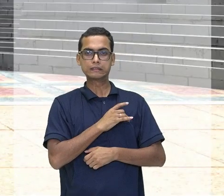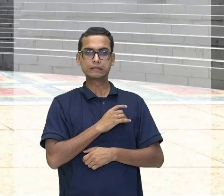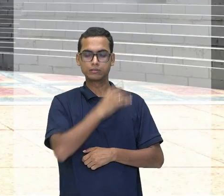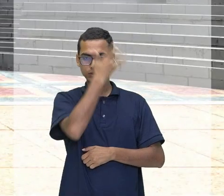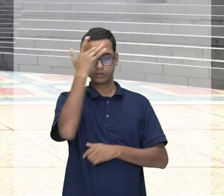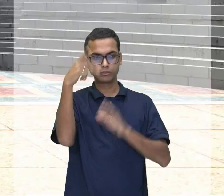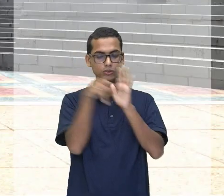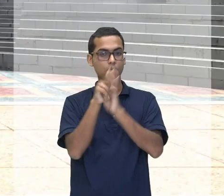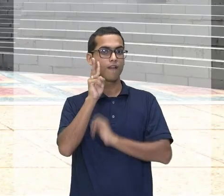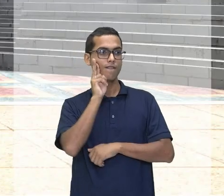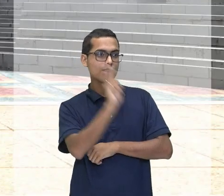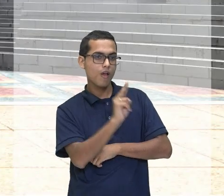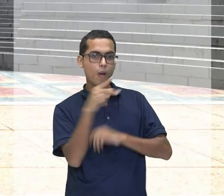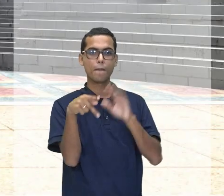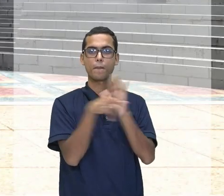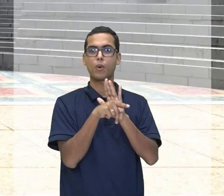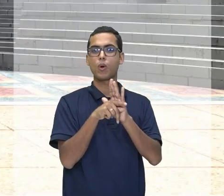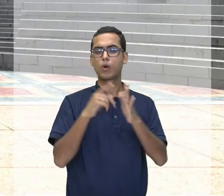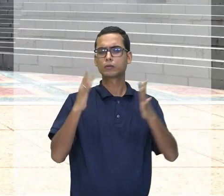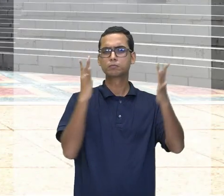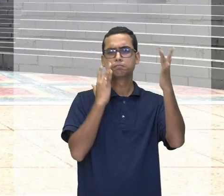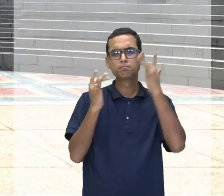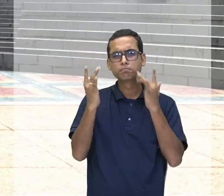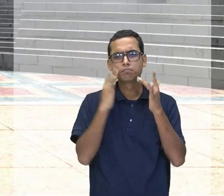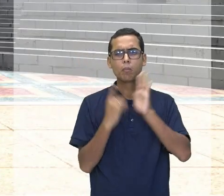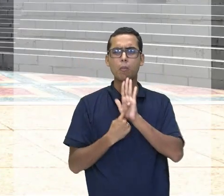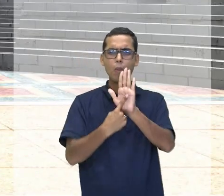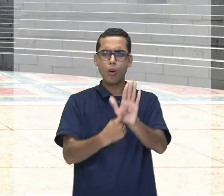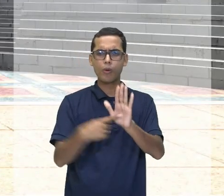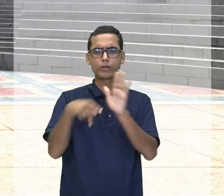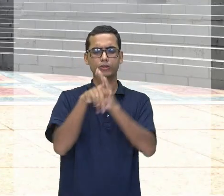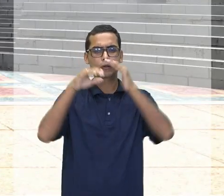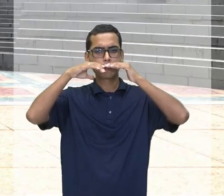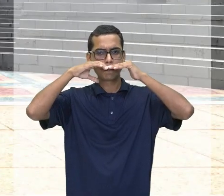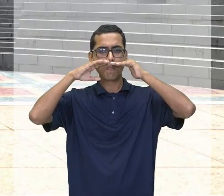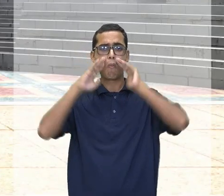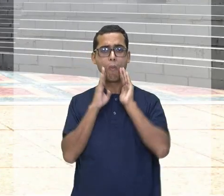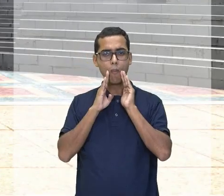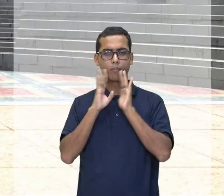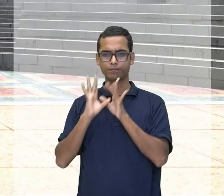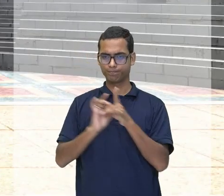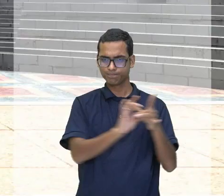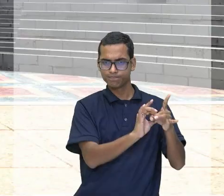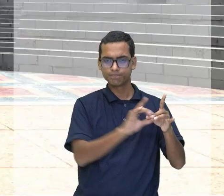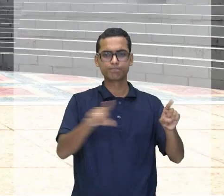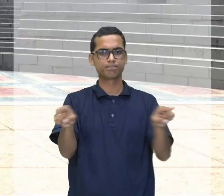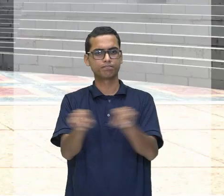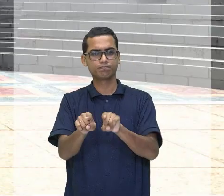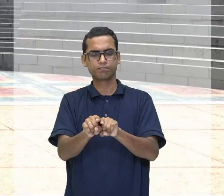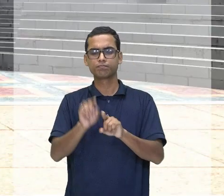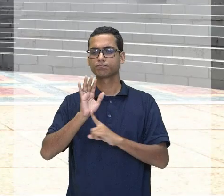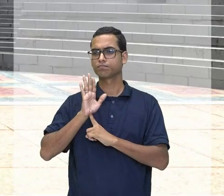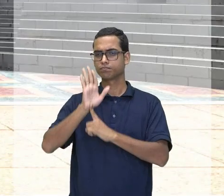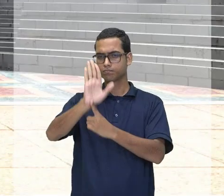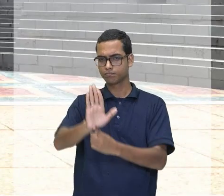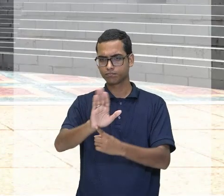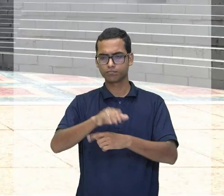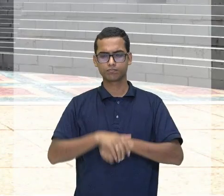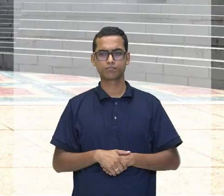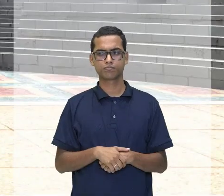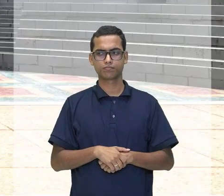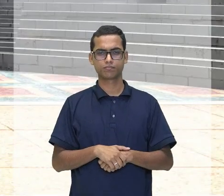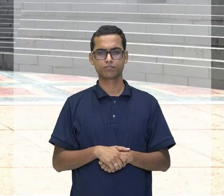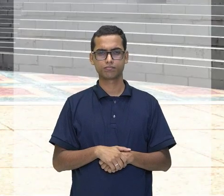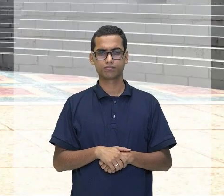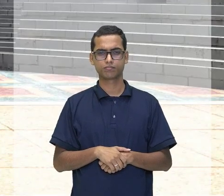de um texto teatral, de uma peça ali teatral, que nós vamos trabalhar a tragédia,